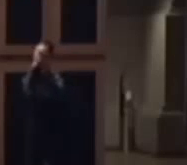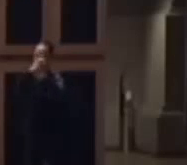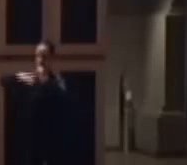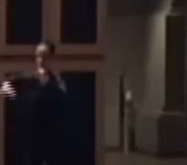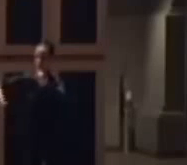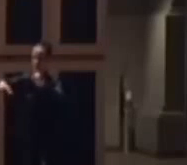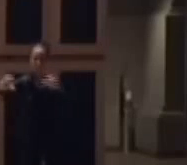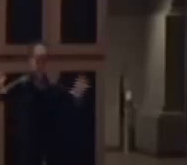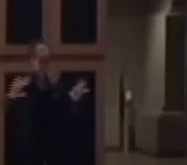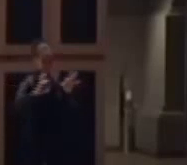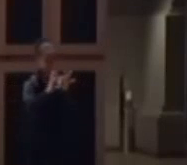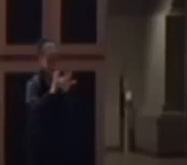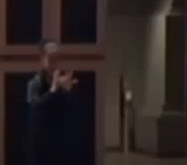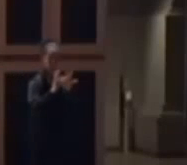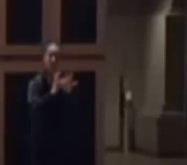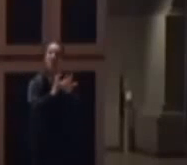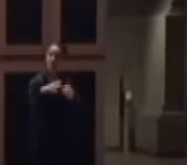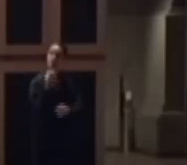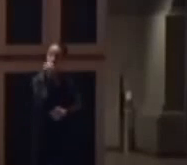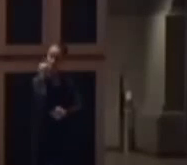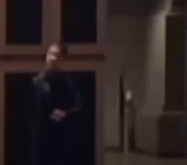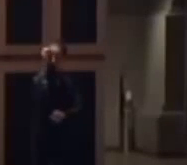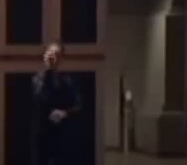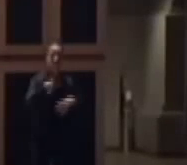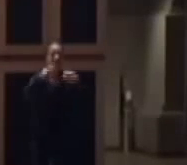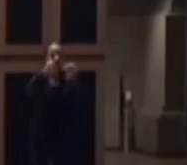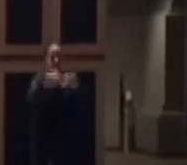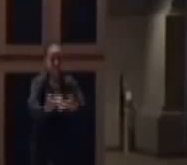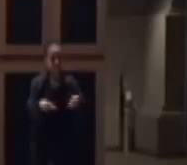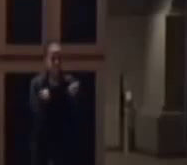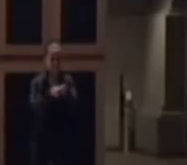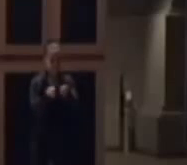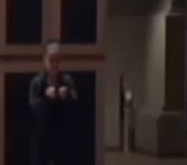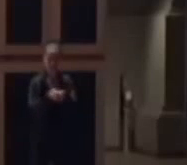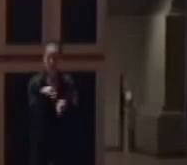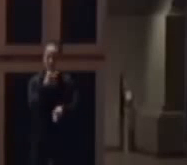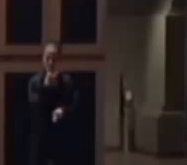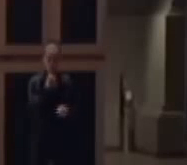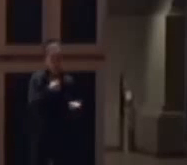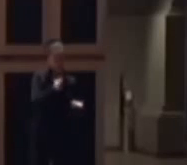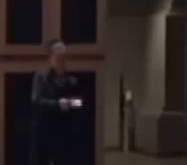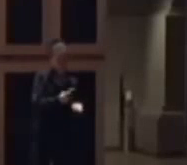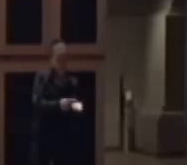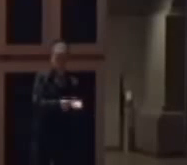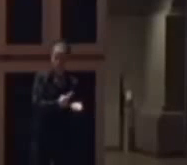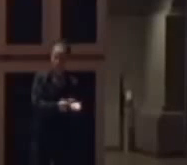etapas de relação, inclusive durante a execução do contrato de gestão,